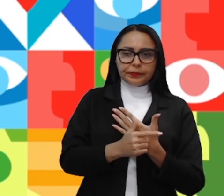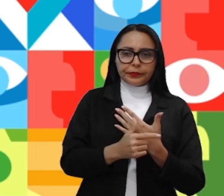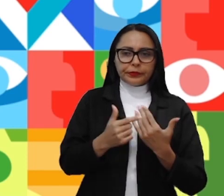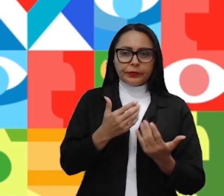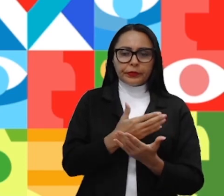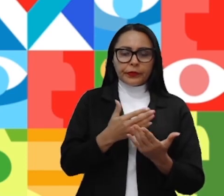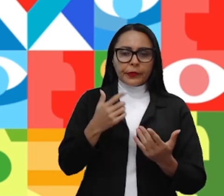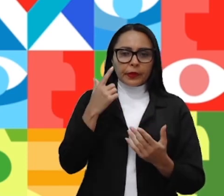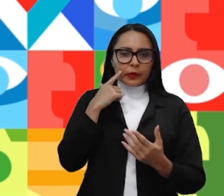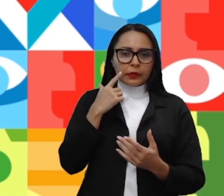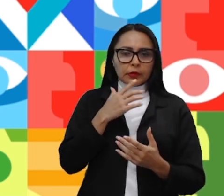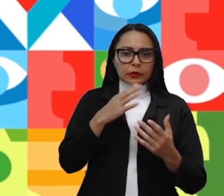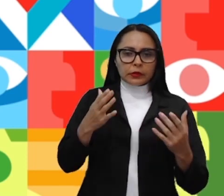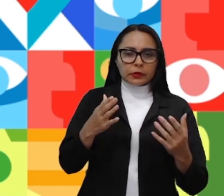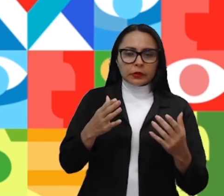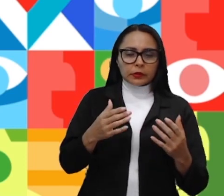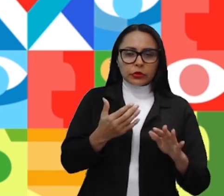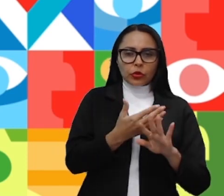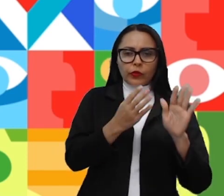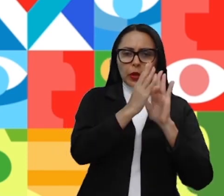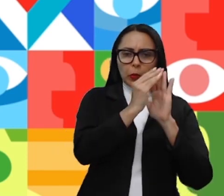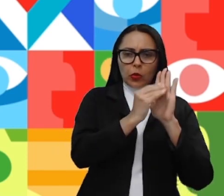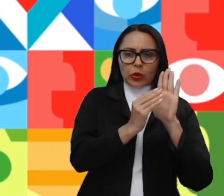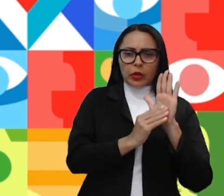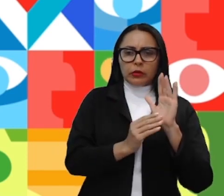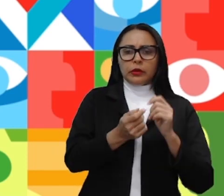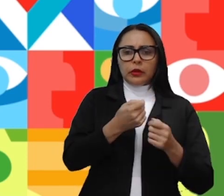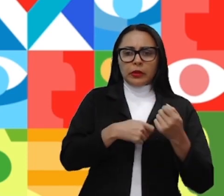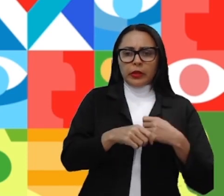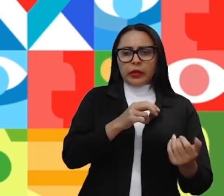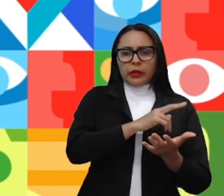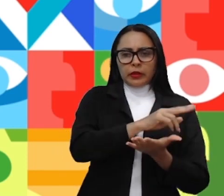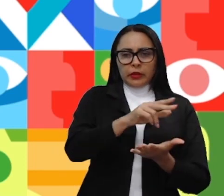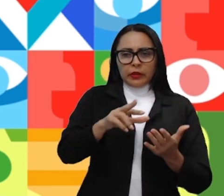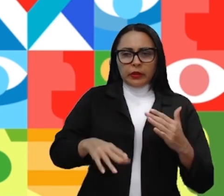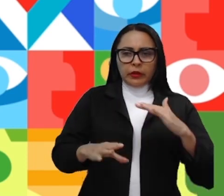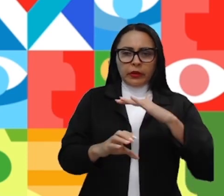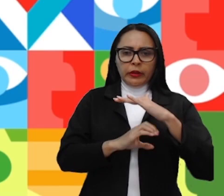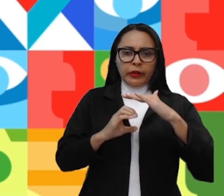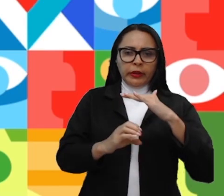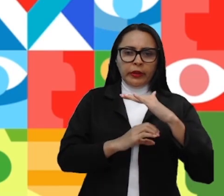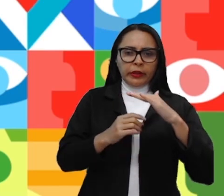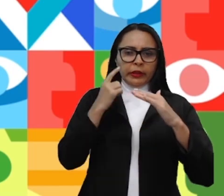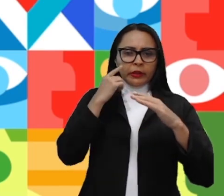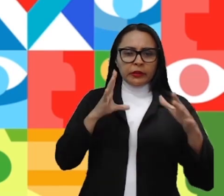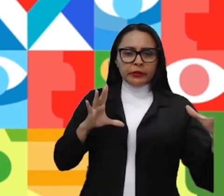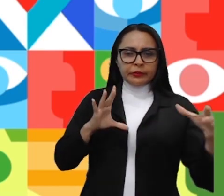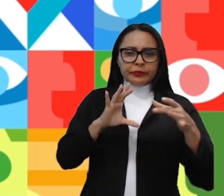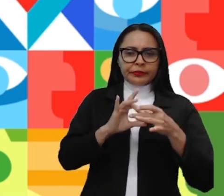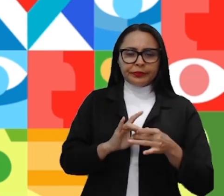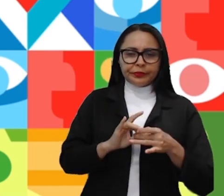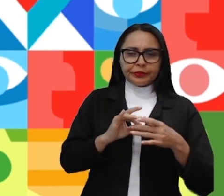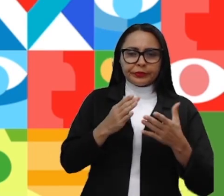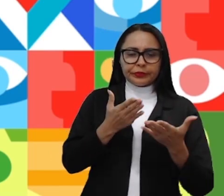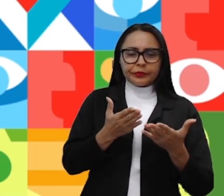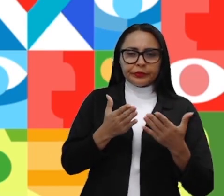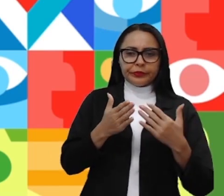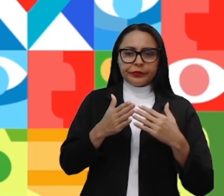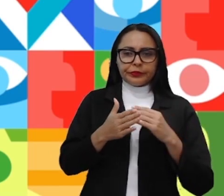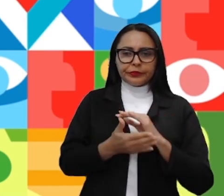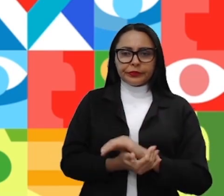abastecimento, ela desconfigura o modelo de negócio das várias empresas autônomas com elos de